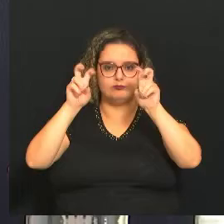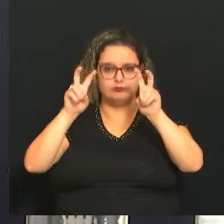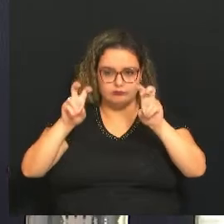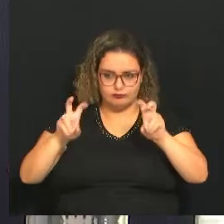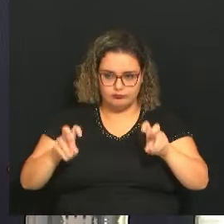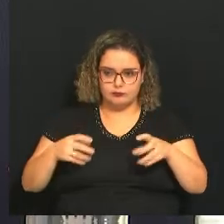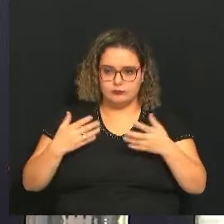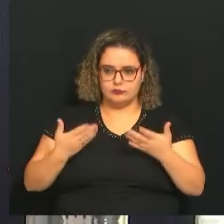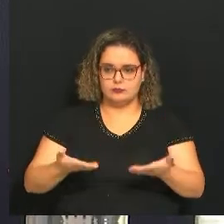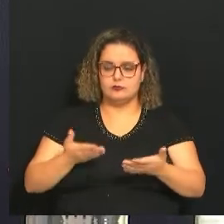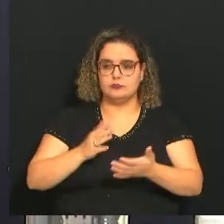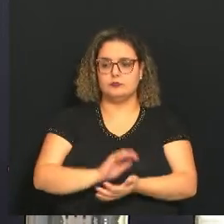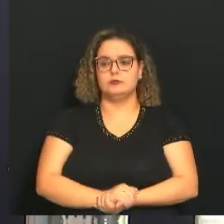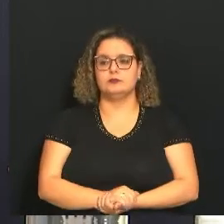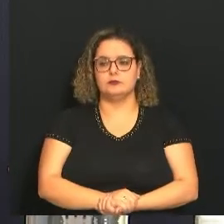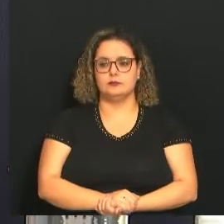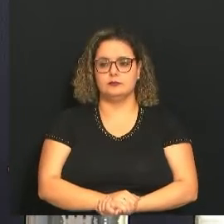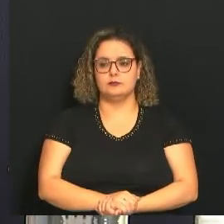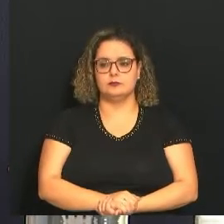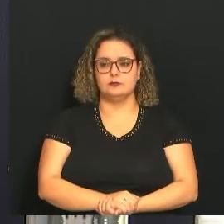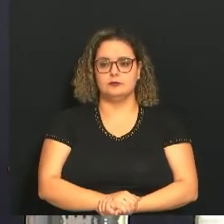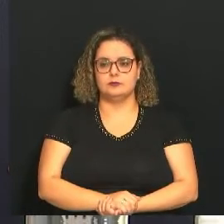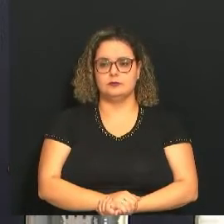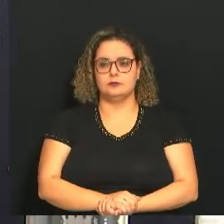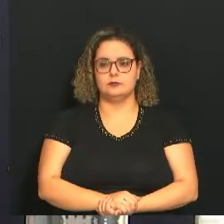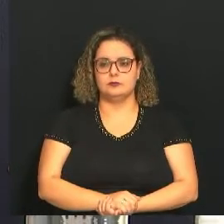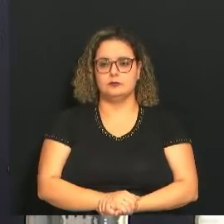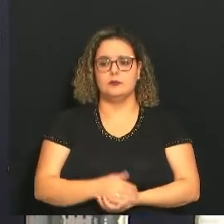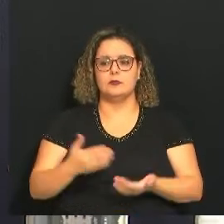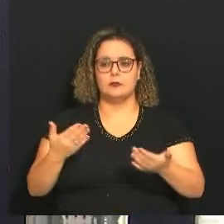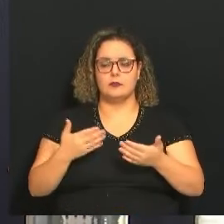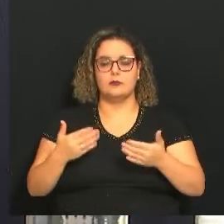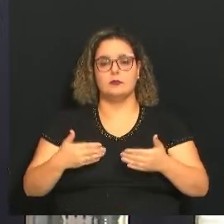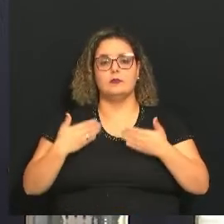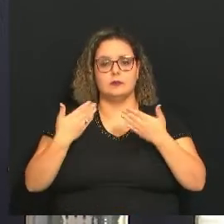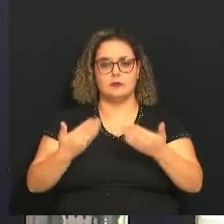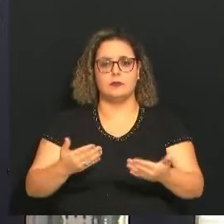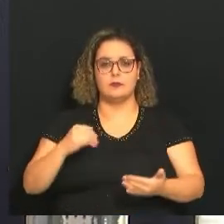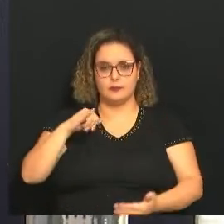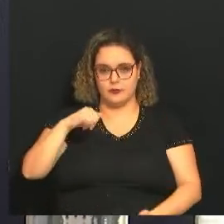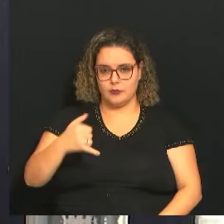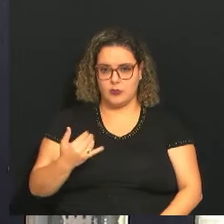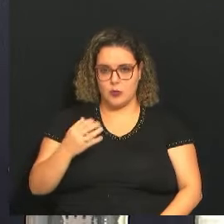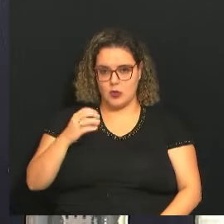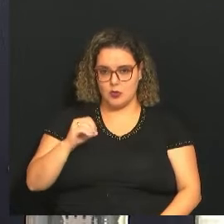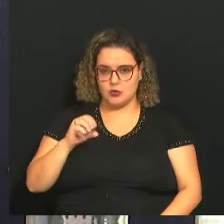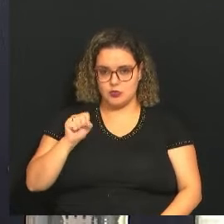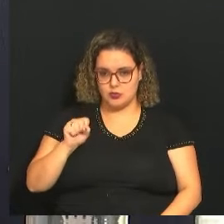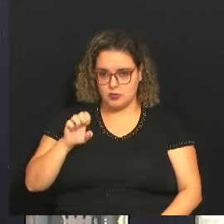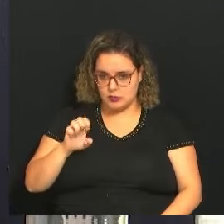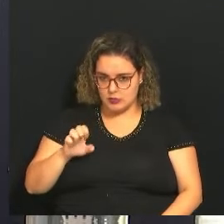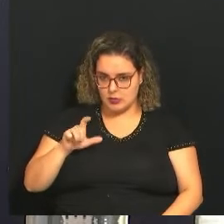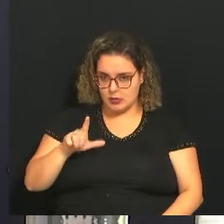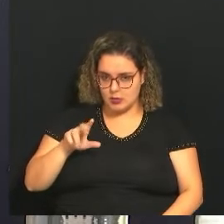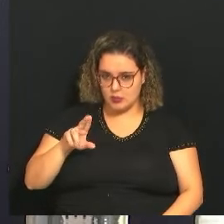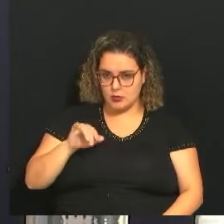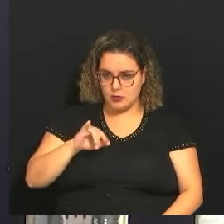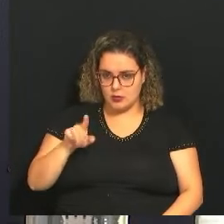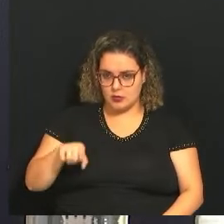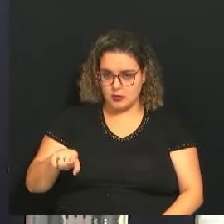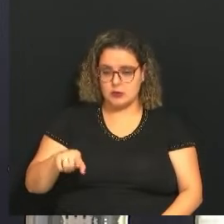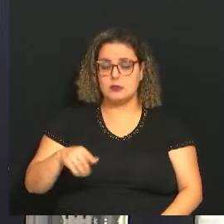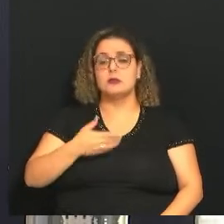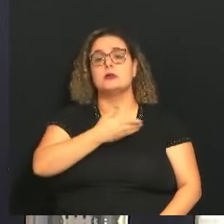aqui. Bom, então eu vou passar agora para o José Luiz Pio Romeira, Pio que é funcionário